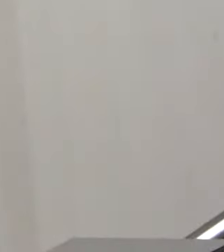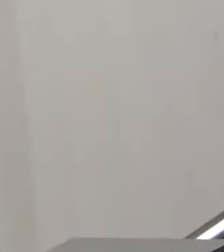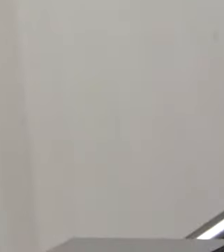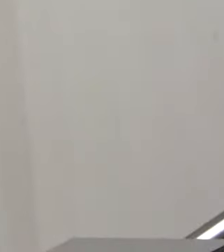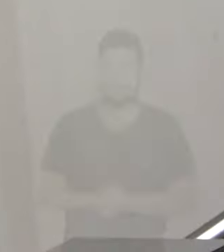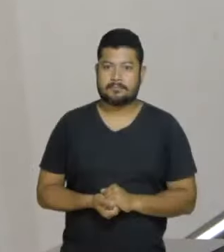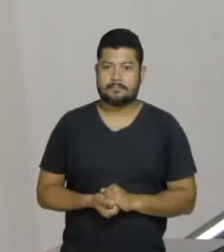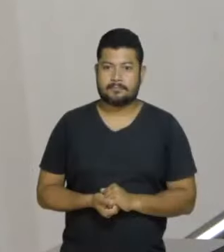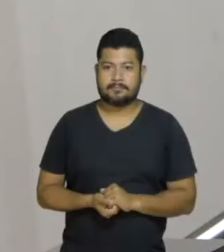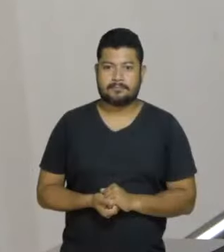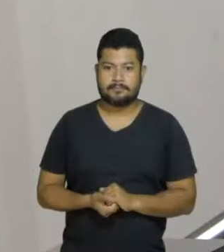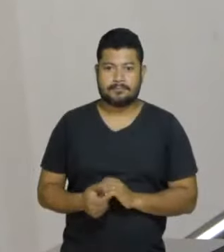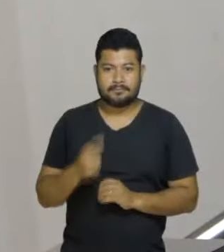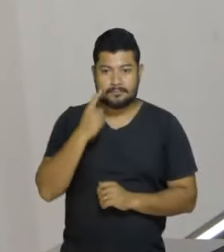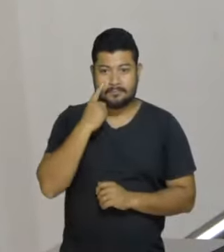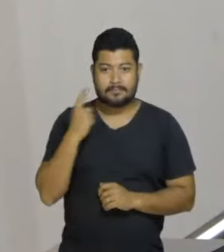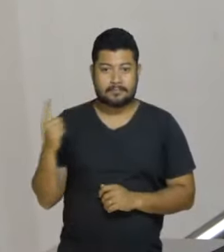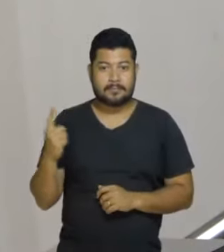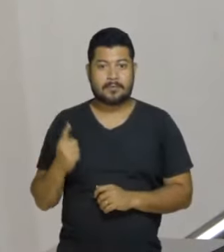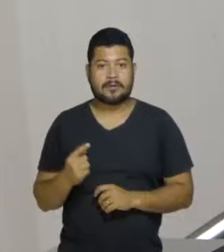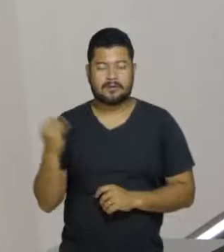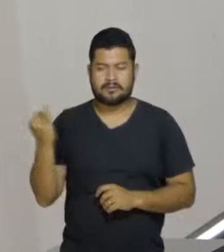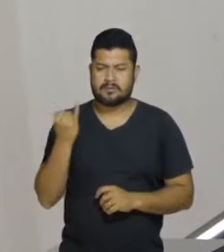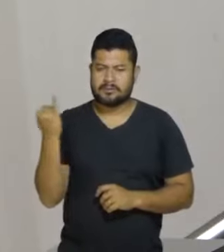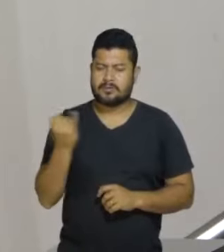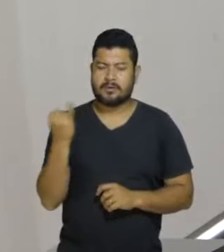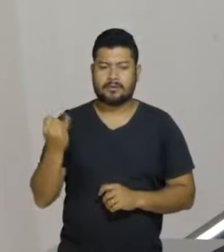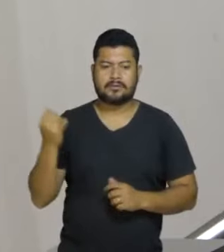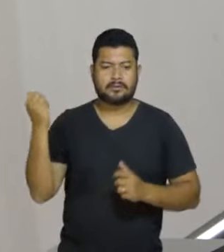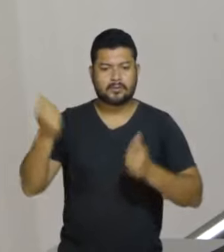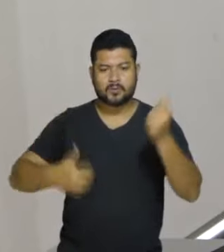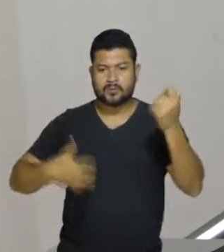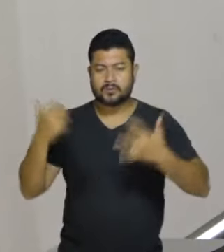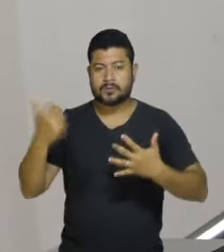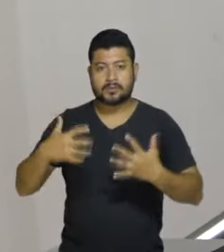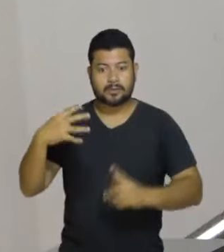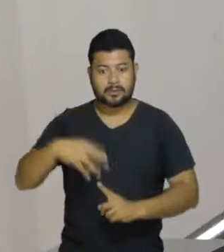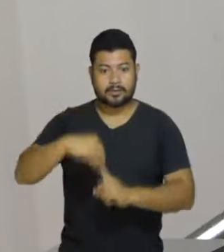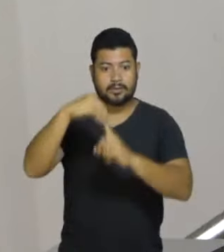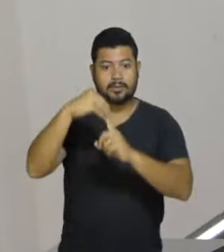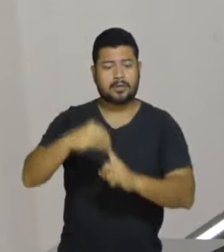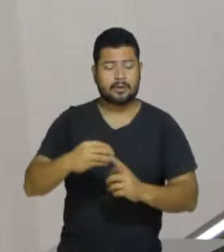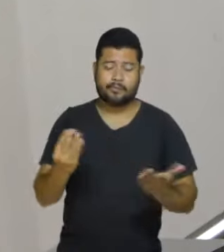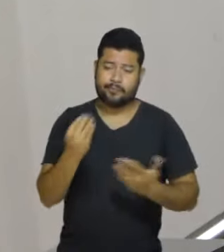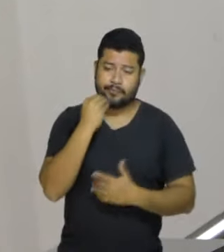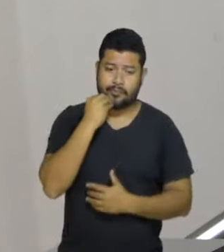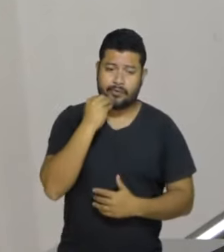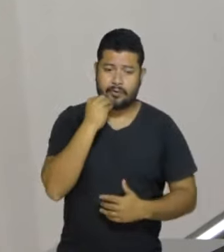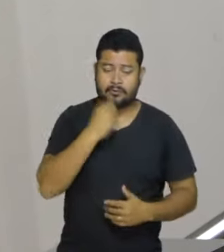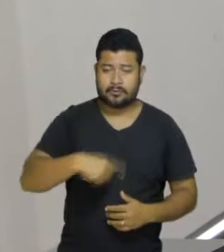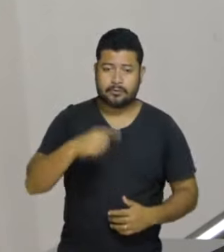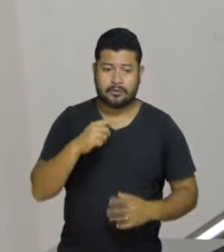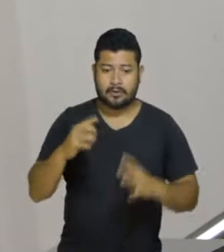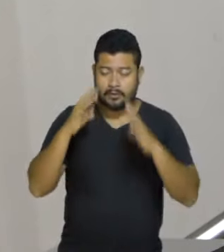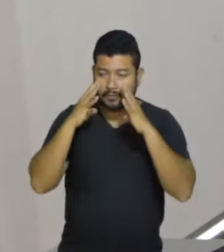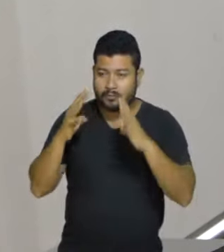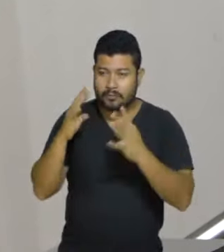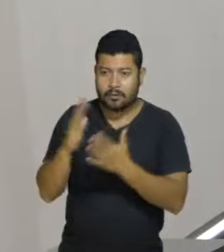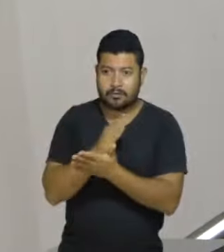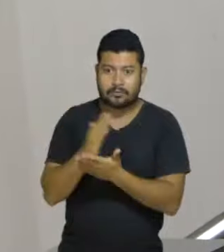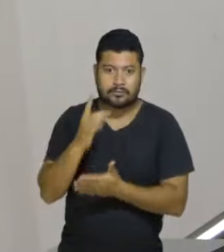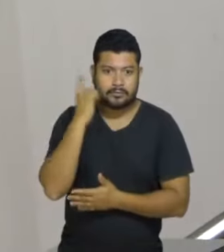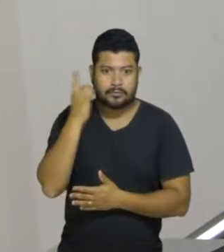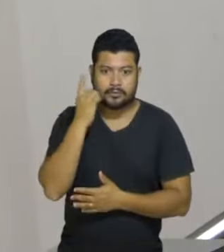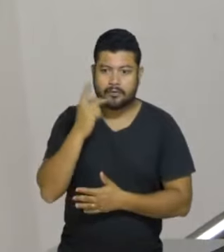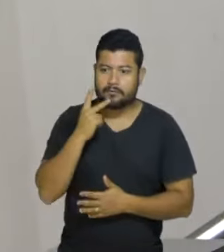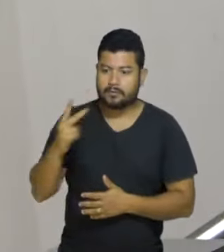cantos de Santa Catarina, isso é importante salientar. E claro que a gente ouviu aqui outros deputados falando das suas regiões, e